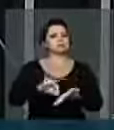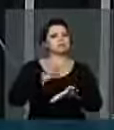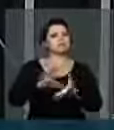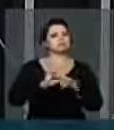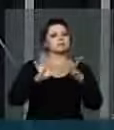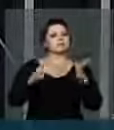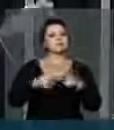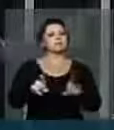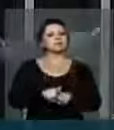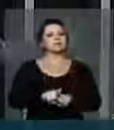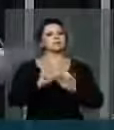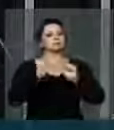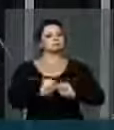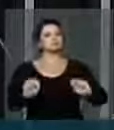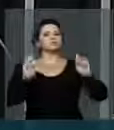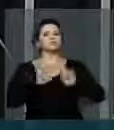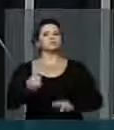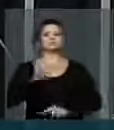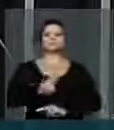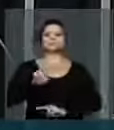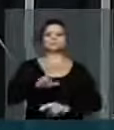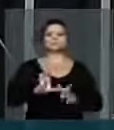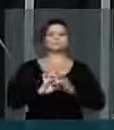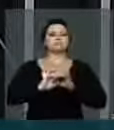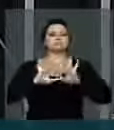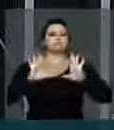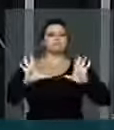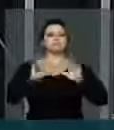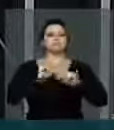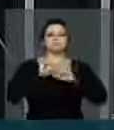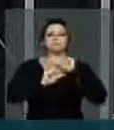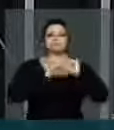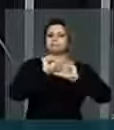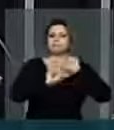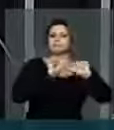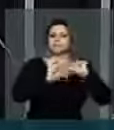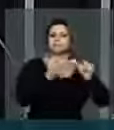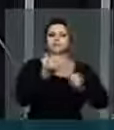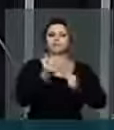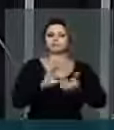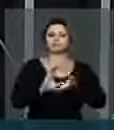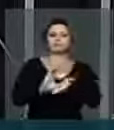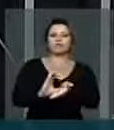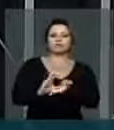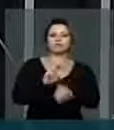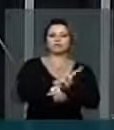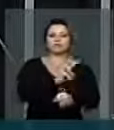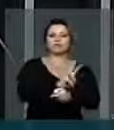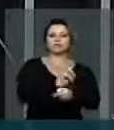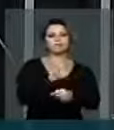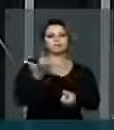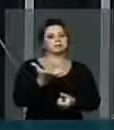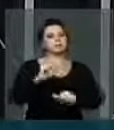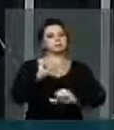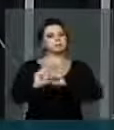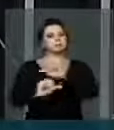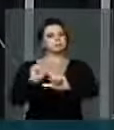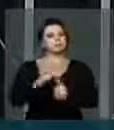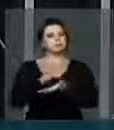existe liberdade para mudança de destinação de recursos,